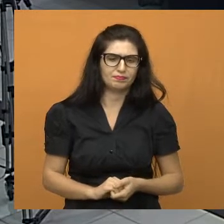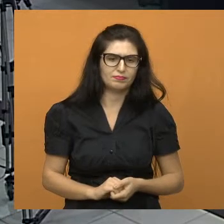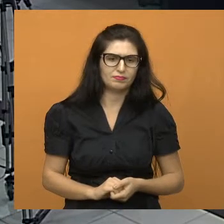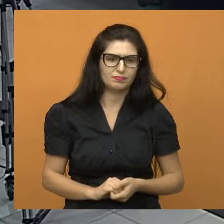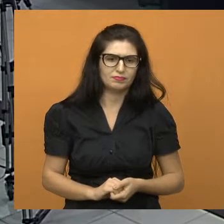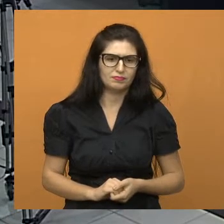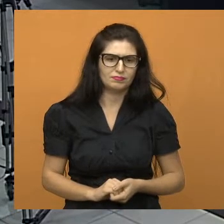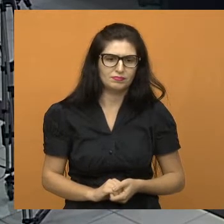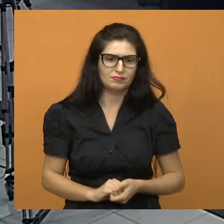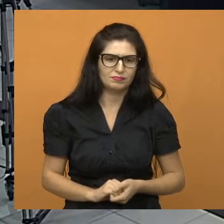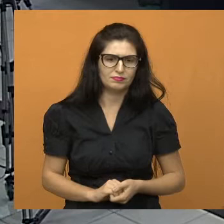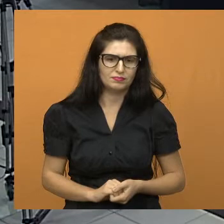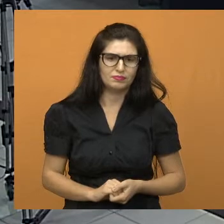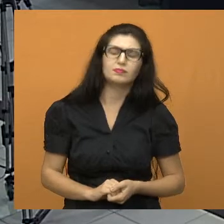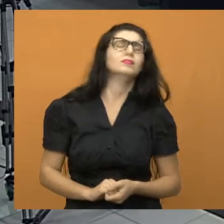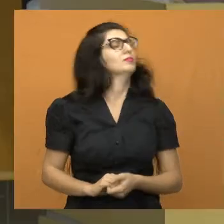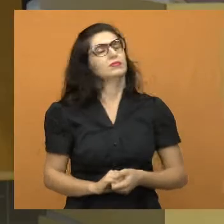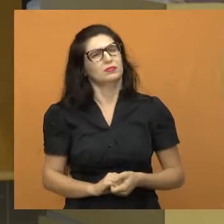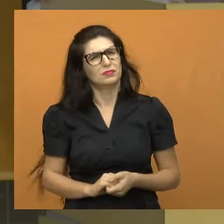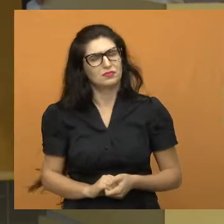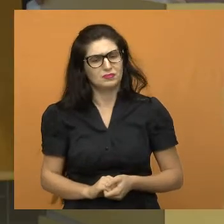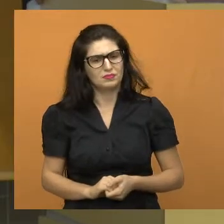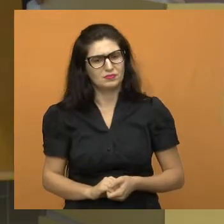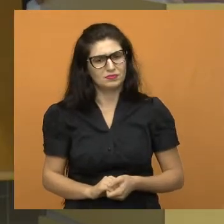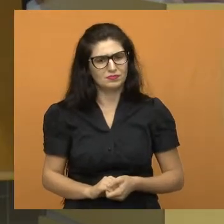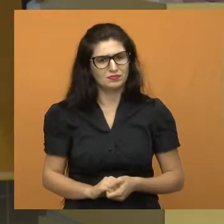Bom, na verdade,